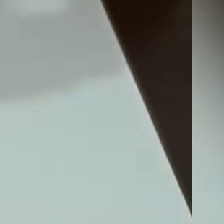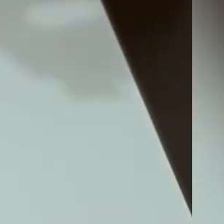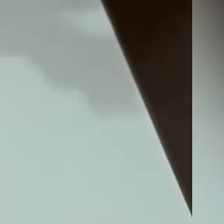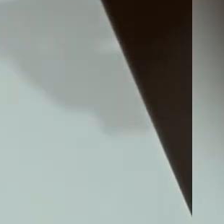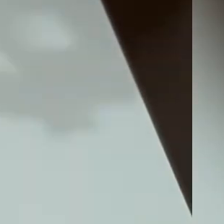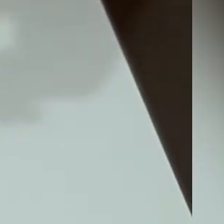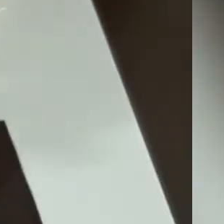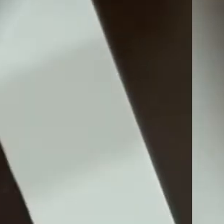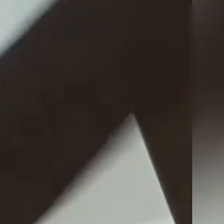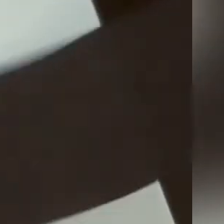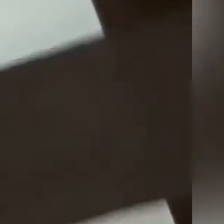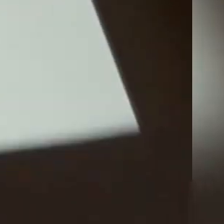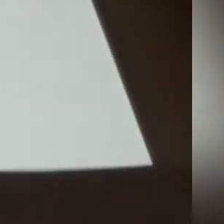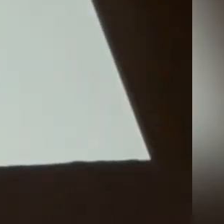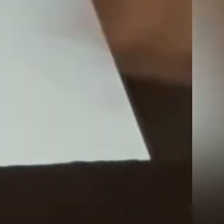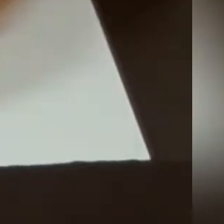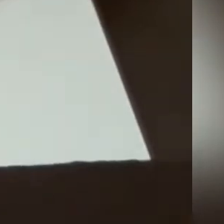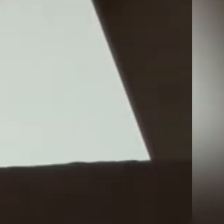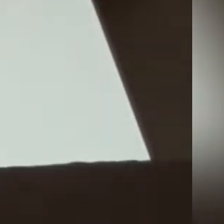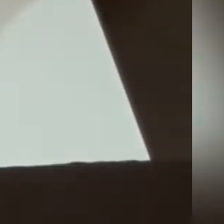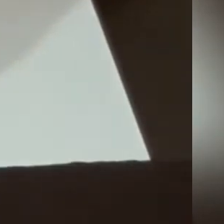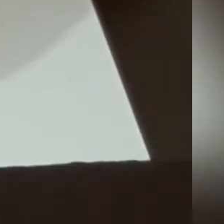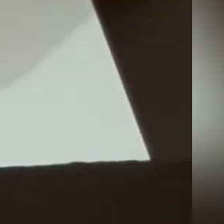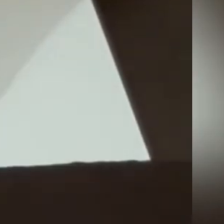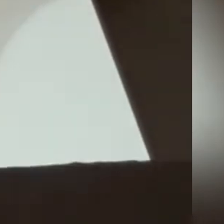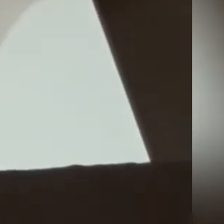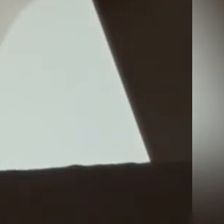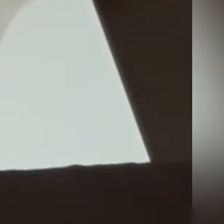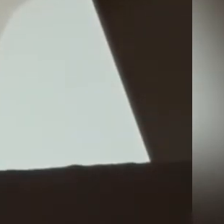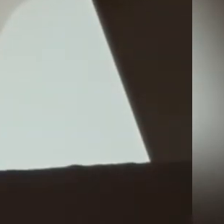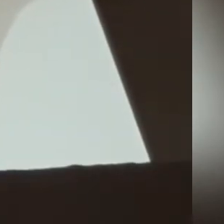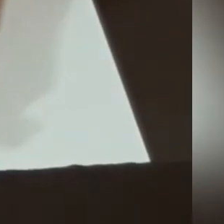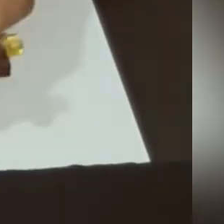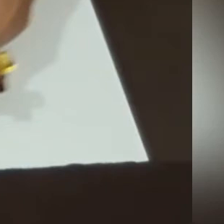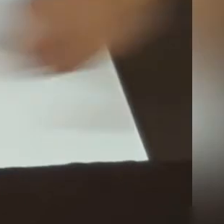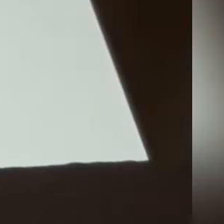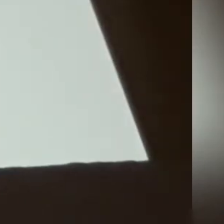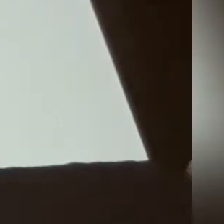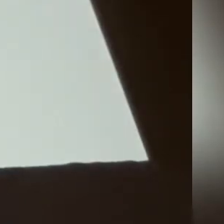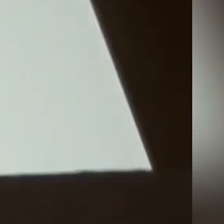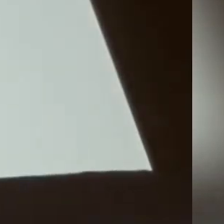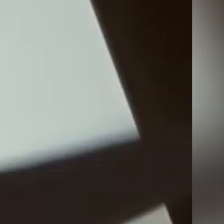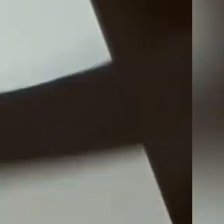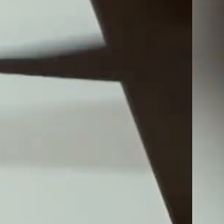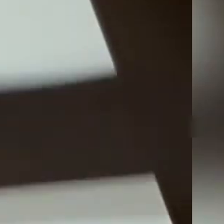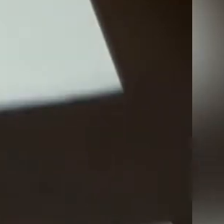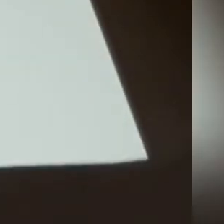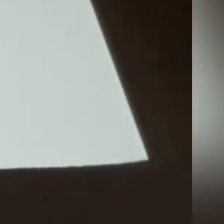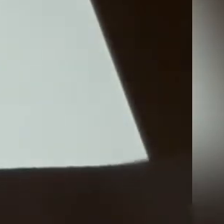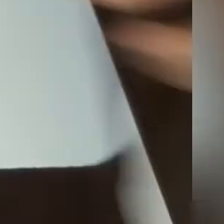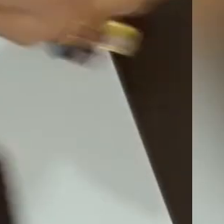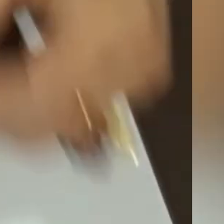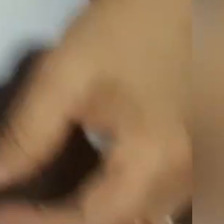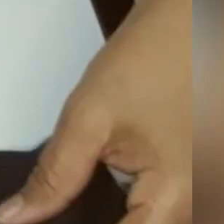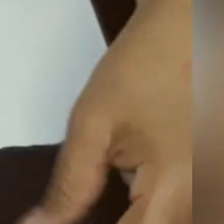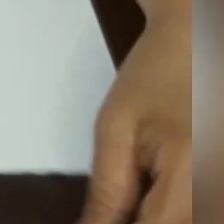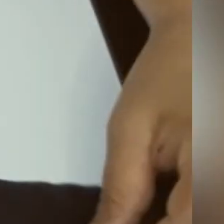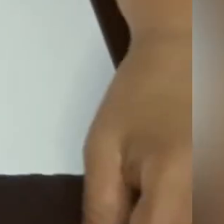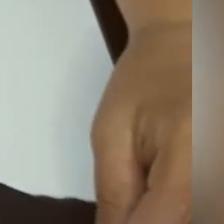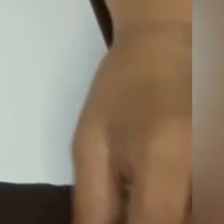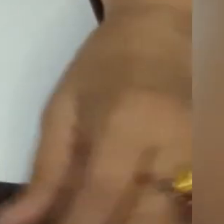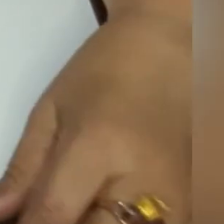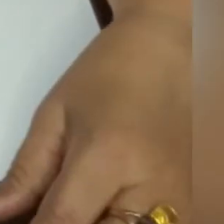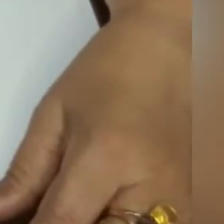tiras, uma e a metade dessa, certo? Para a gente começar